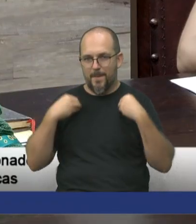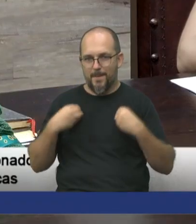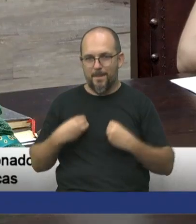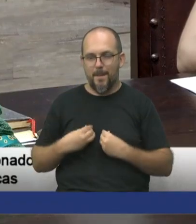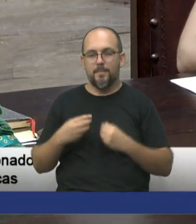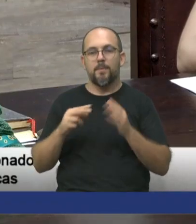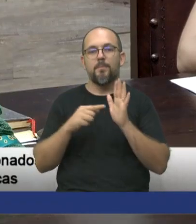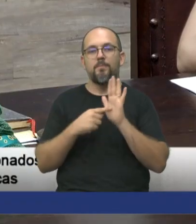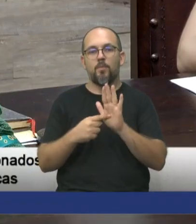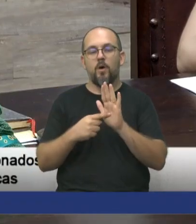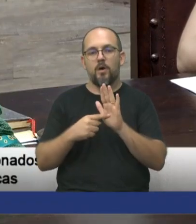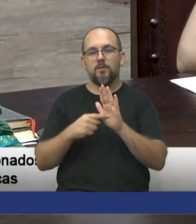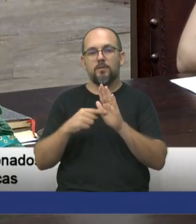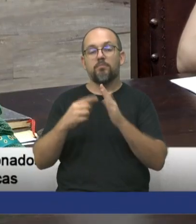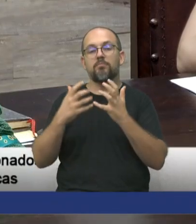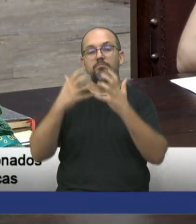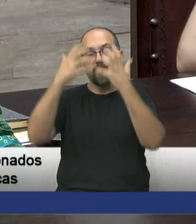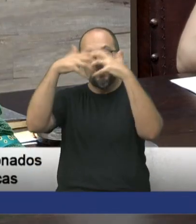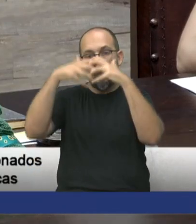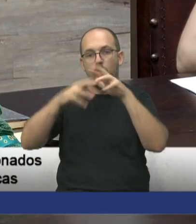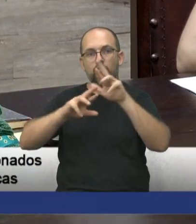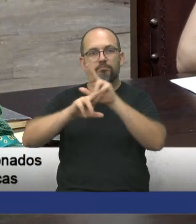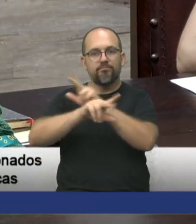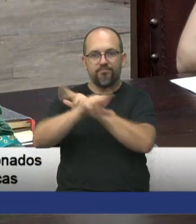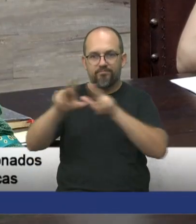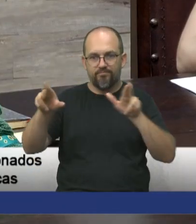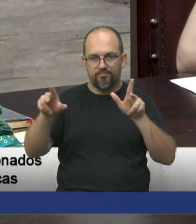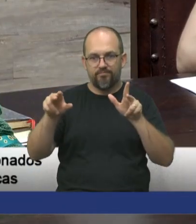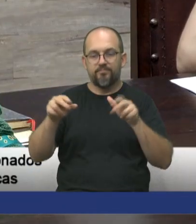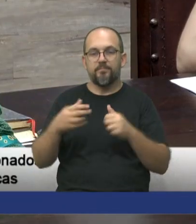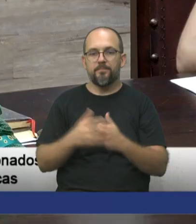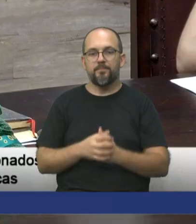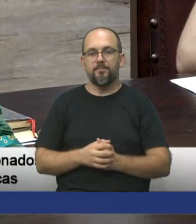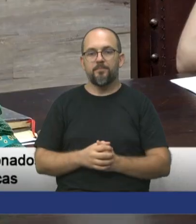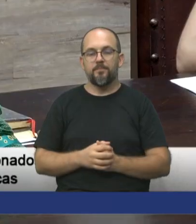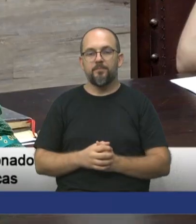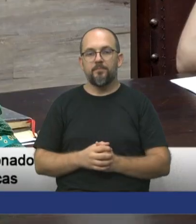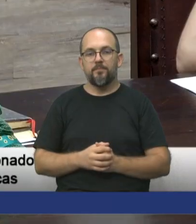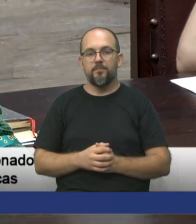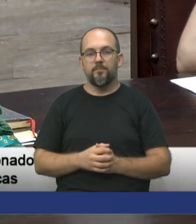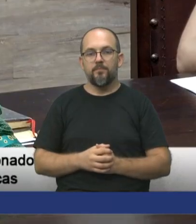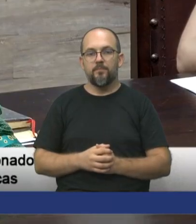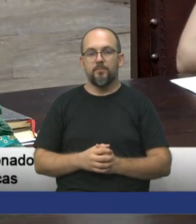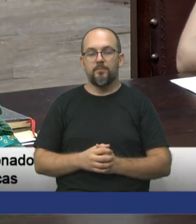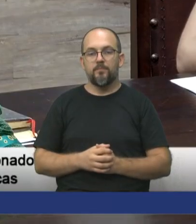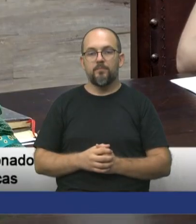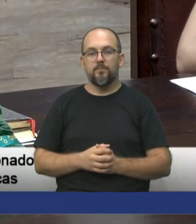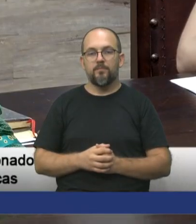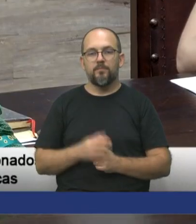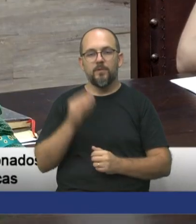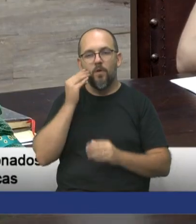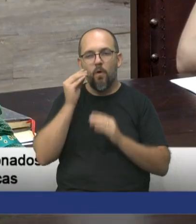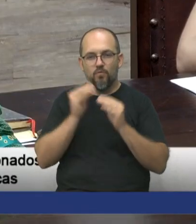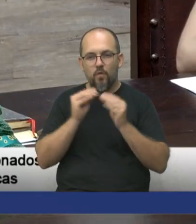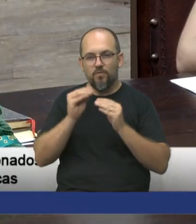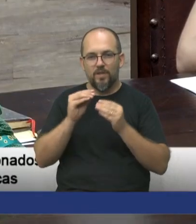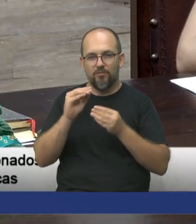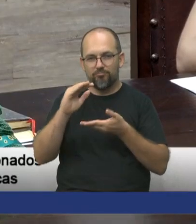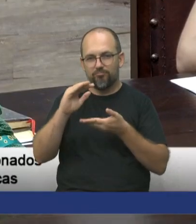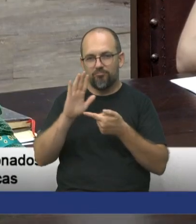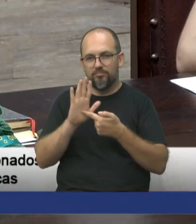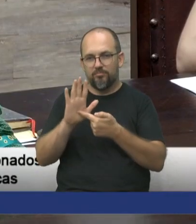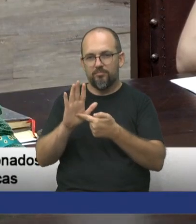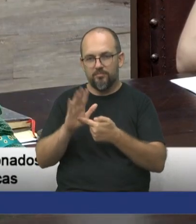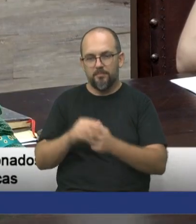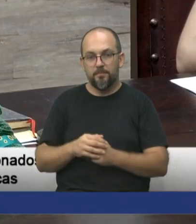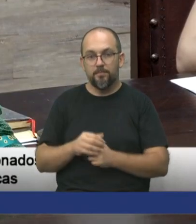né? E ela, então, tem essa dimensão. Esse fofinho aqui, quando